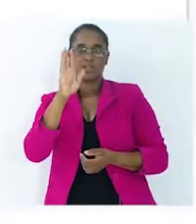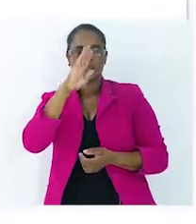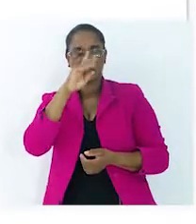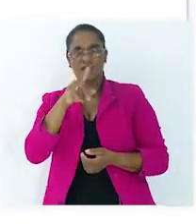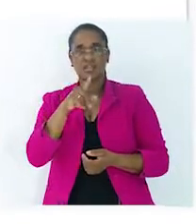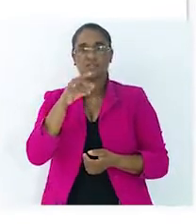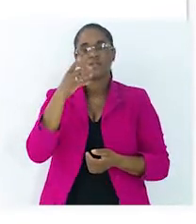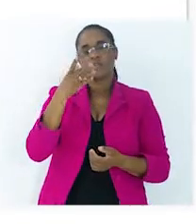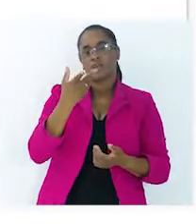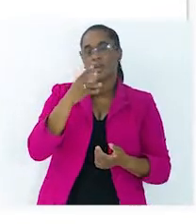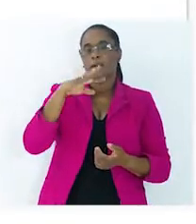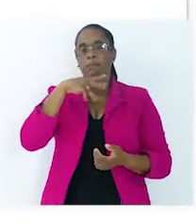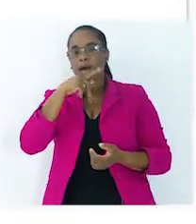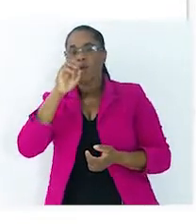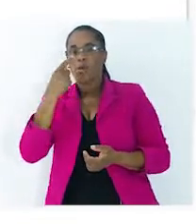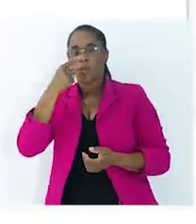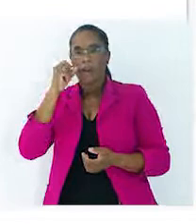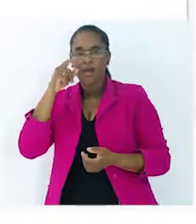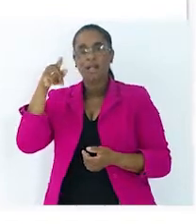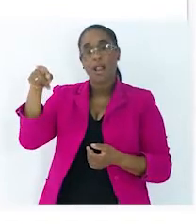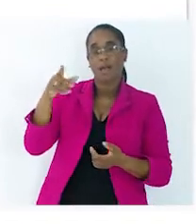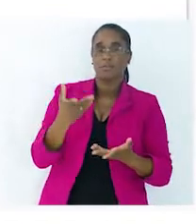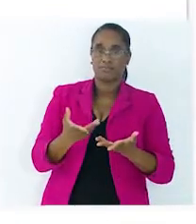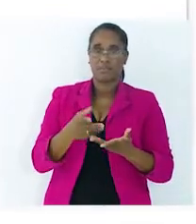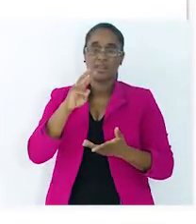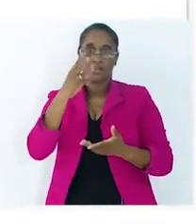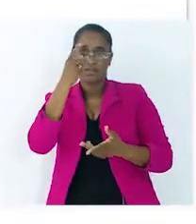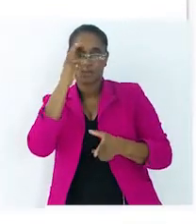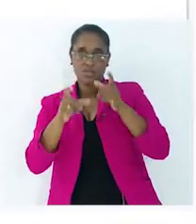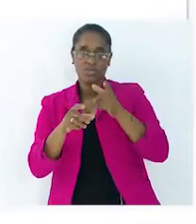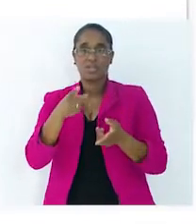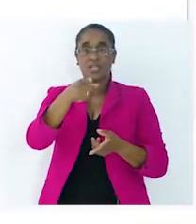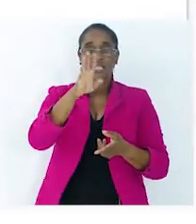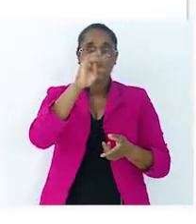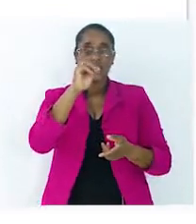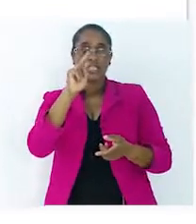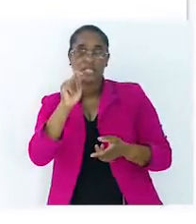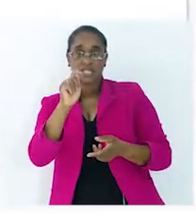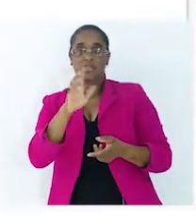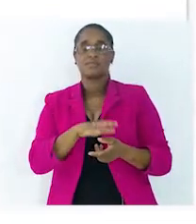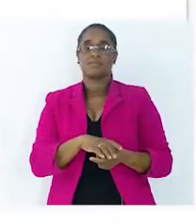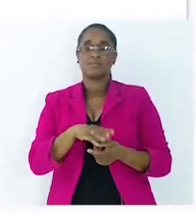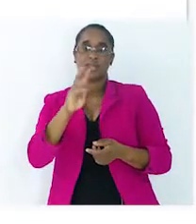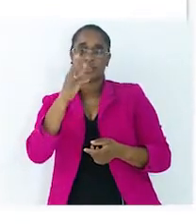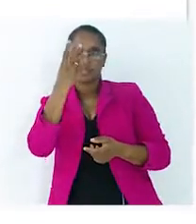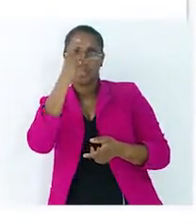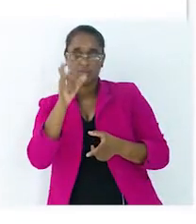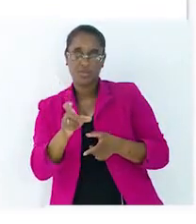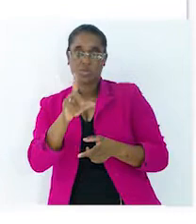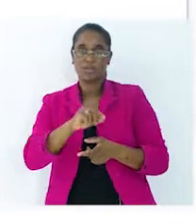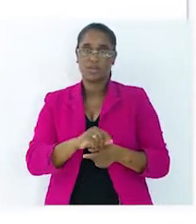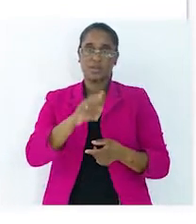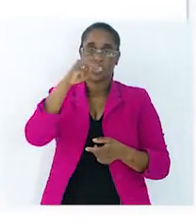ao pé, terceira pessoa, muito sério, esse se, ok, para a terceira pessoa,